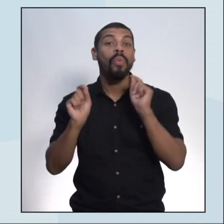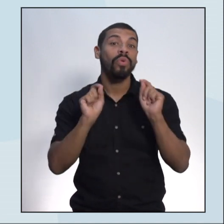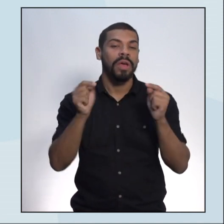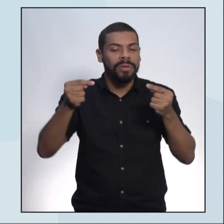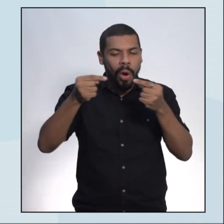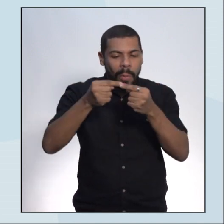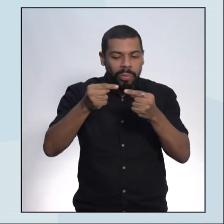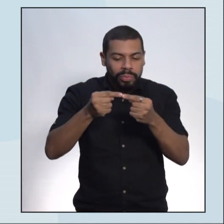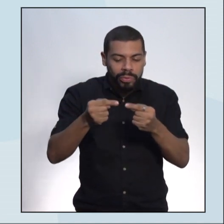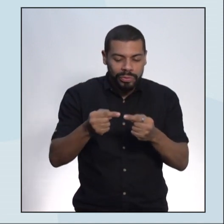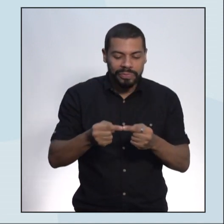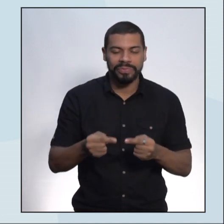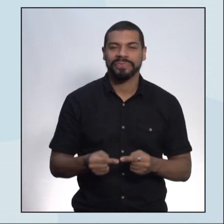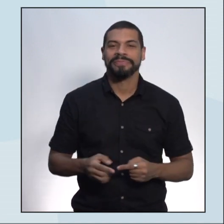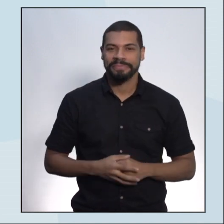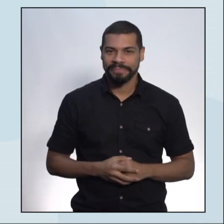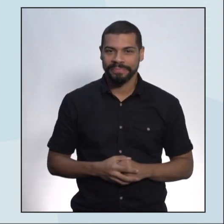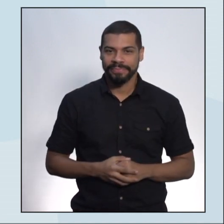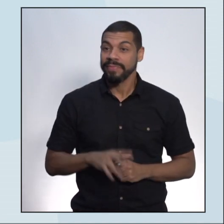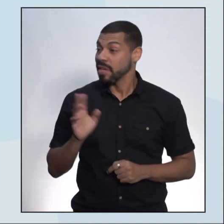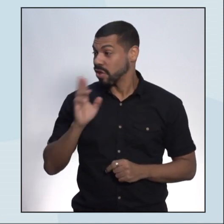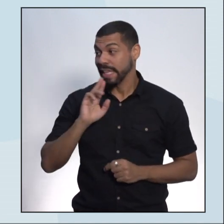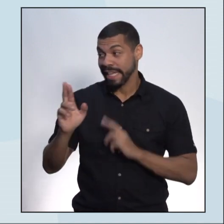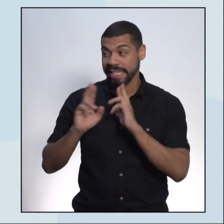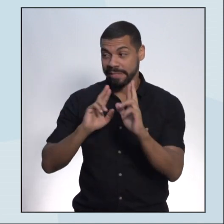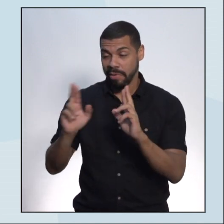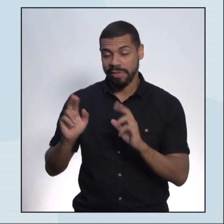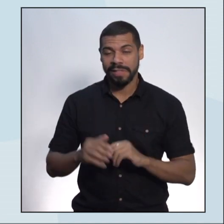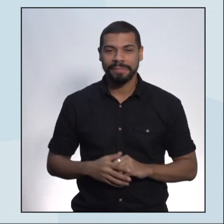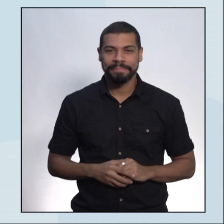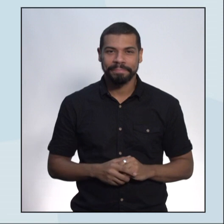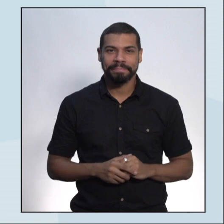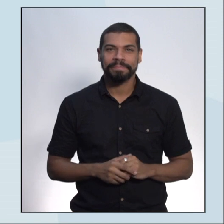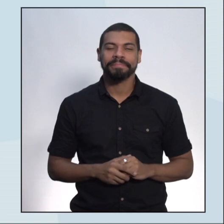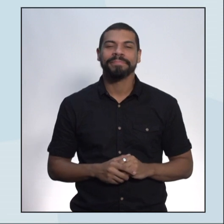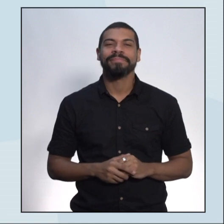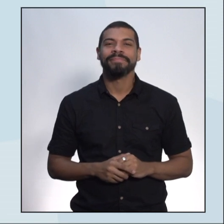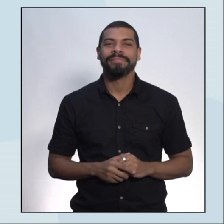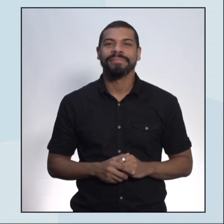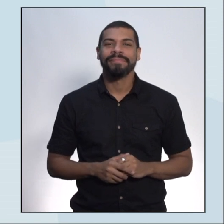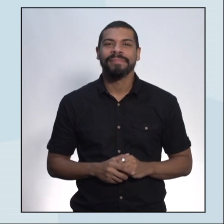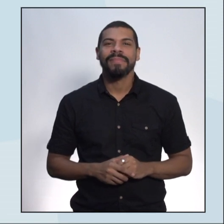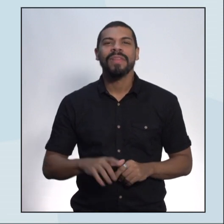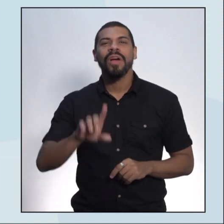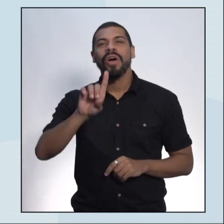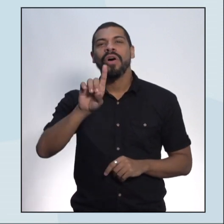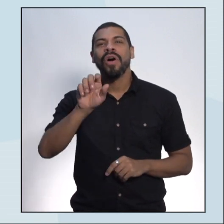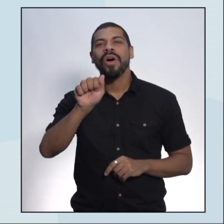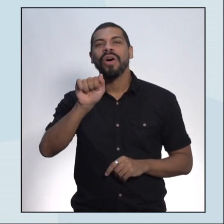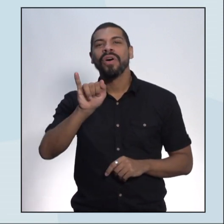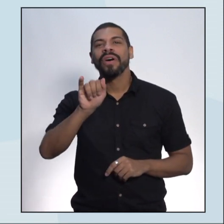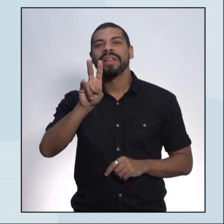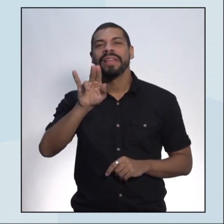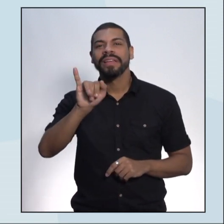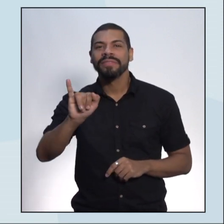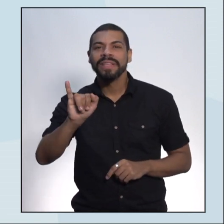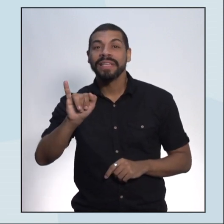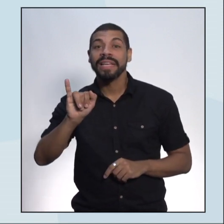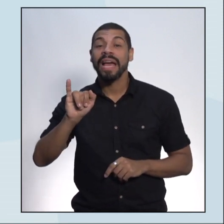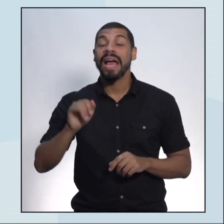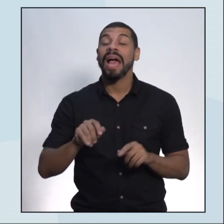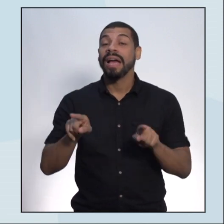tem a resposta para a pergunta anterior. Ótimo. Então, o Dave fala que a agricultura é um